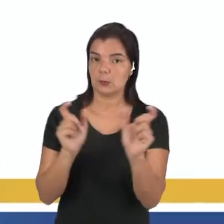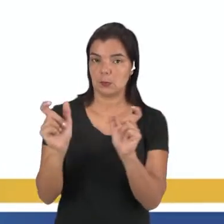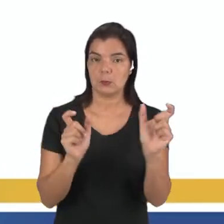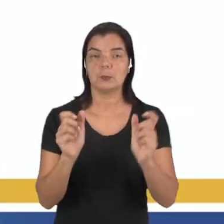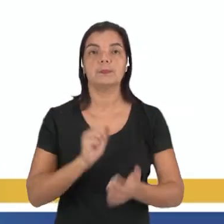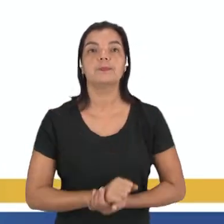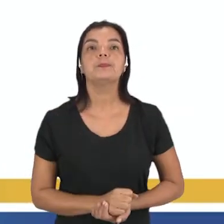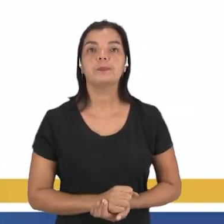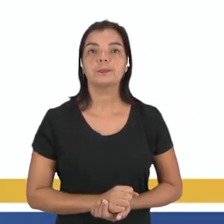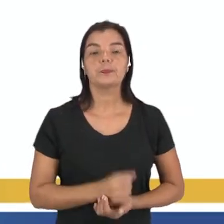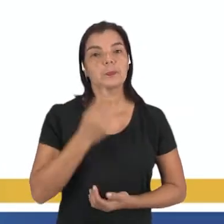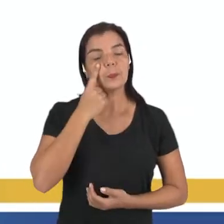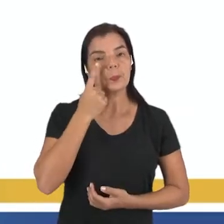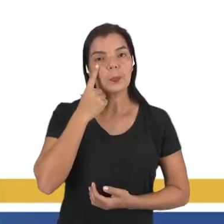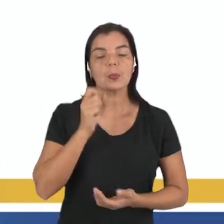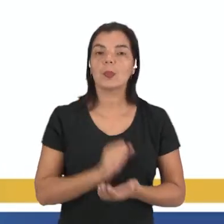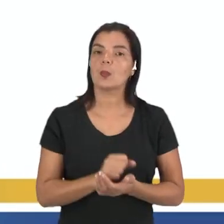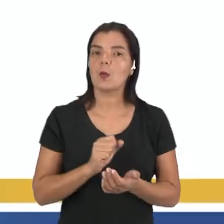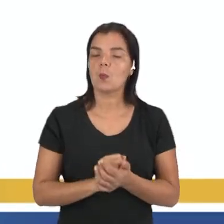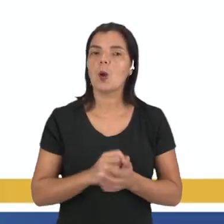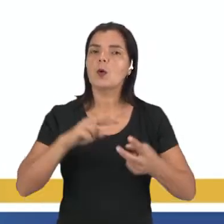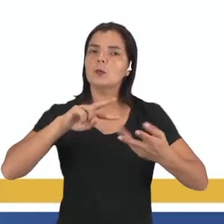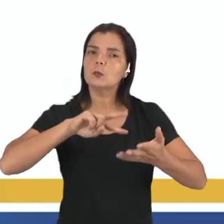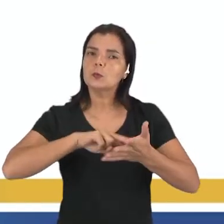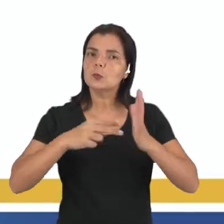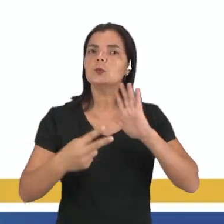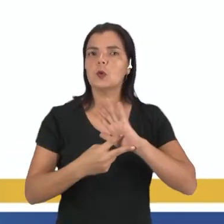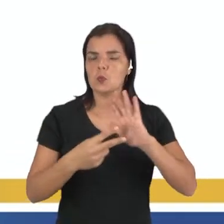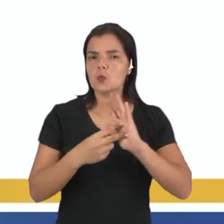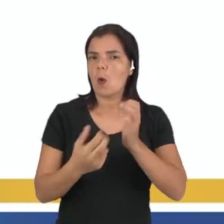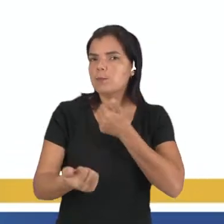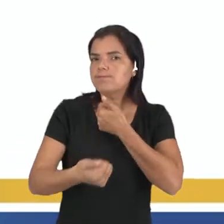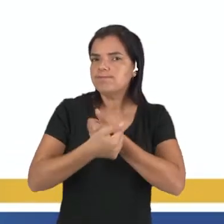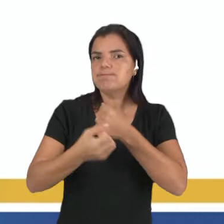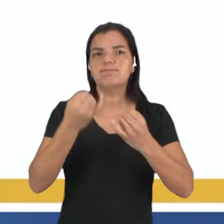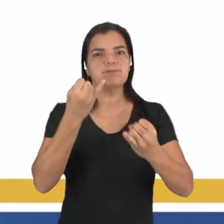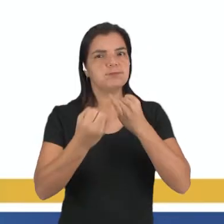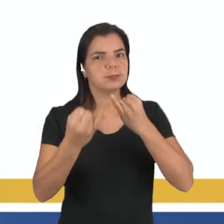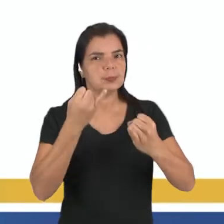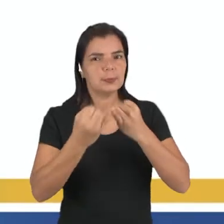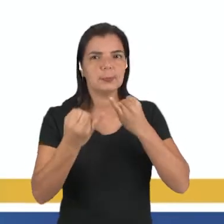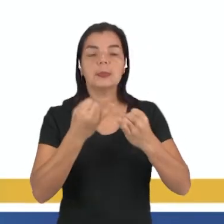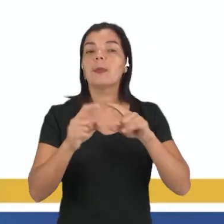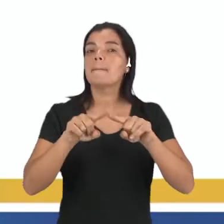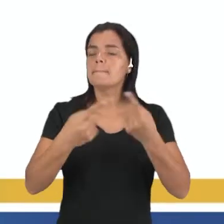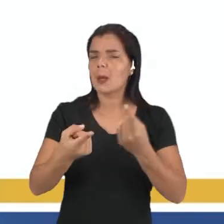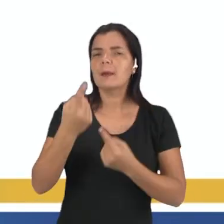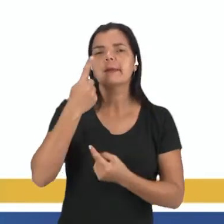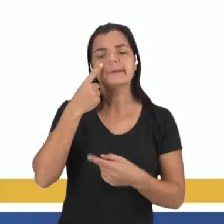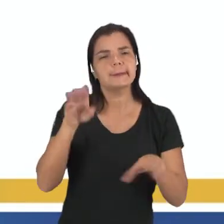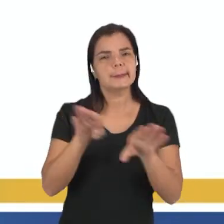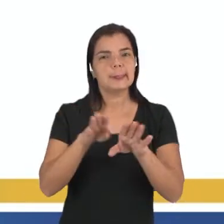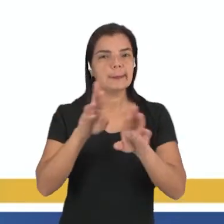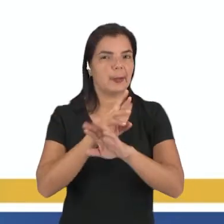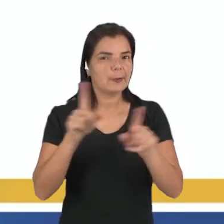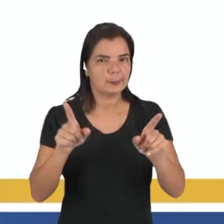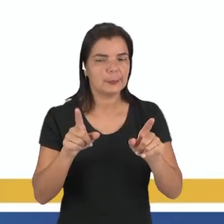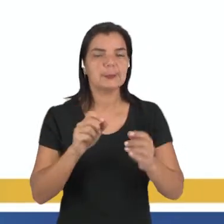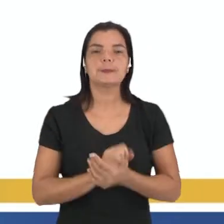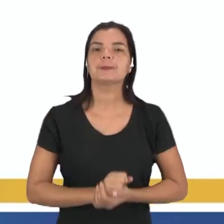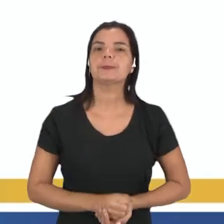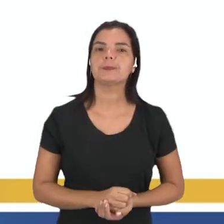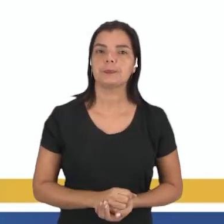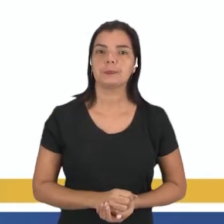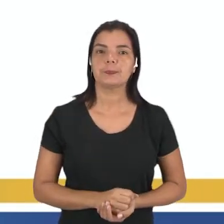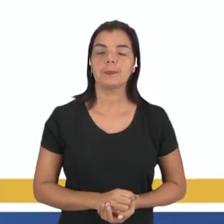palavras. Vocês vão observar que muitos significados são bem próximos, né? São bem parecidos, mas a gente vai também ver a diferença entre esses que